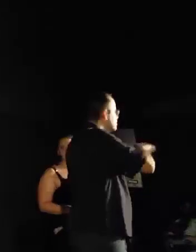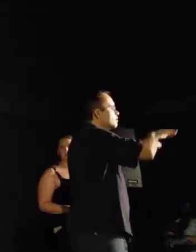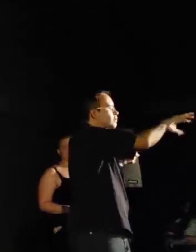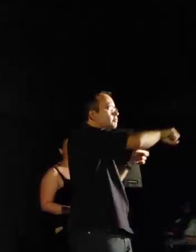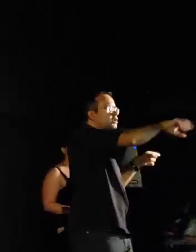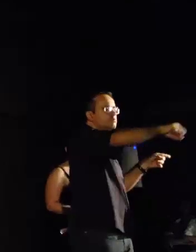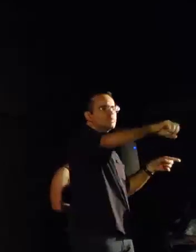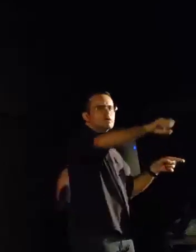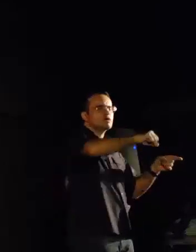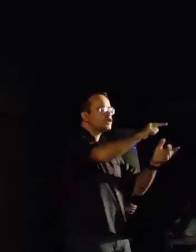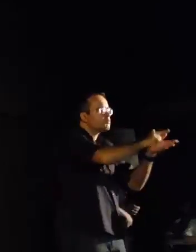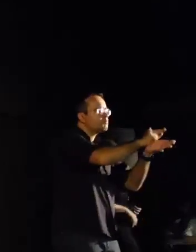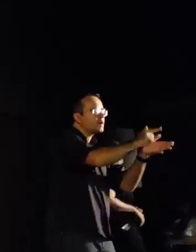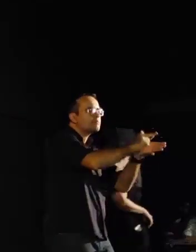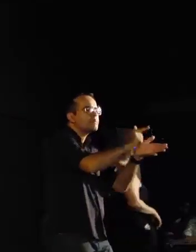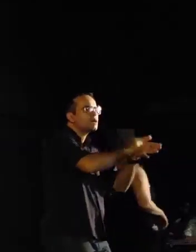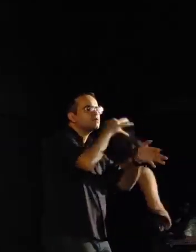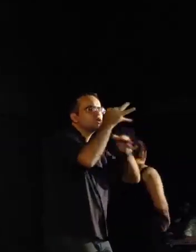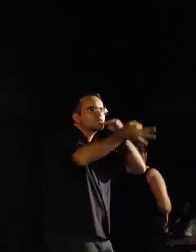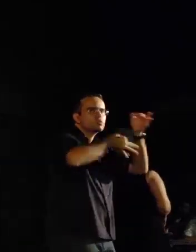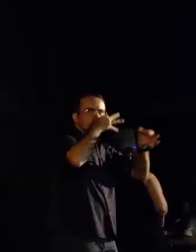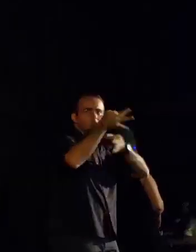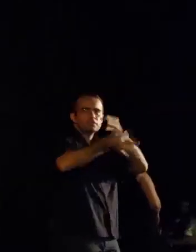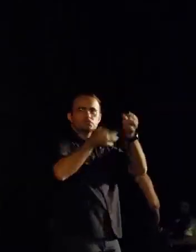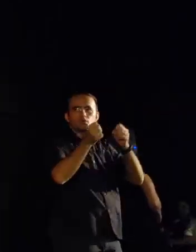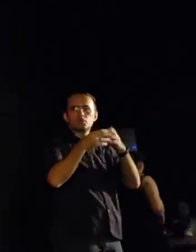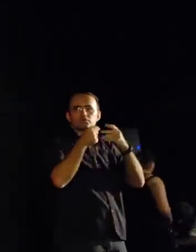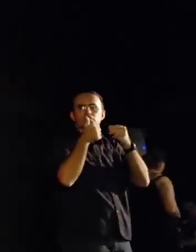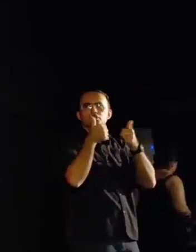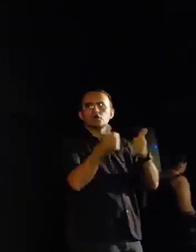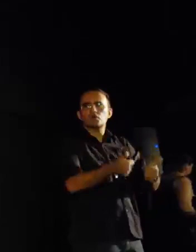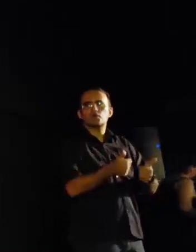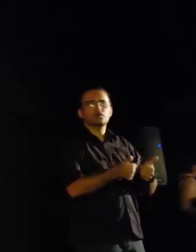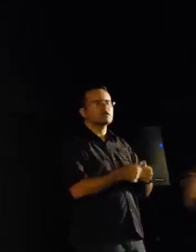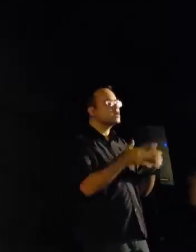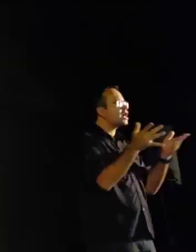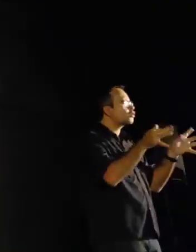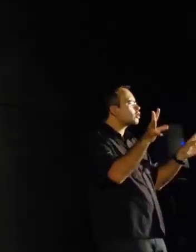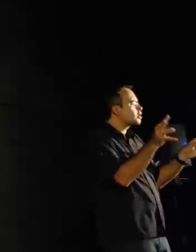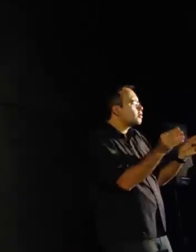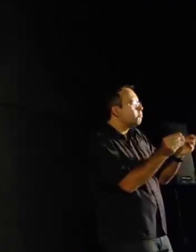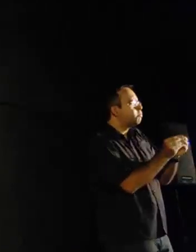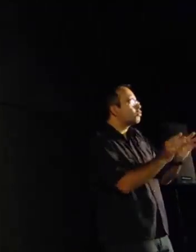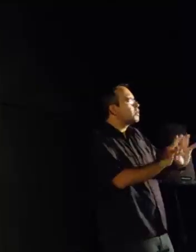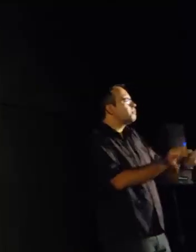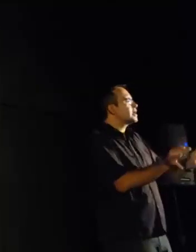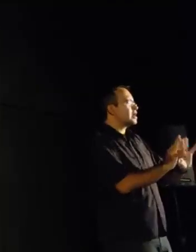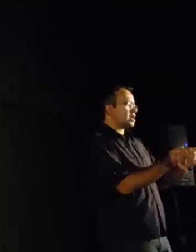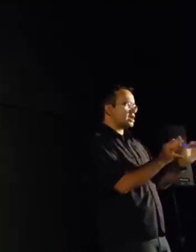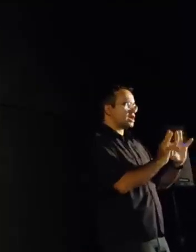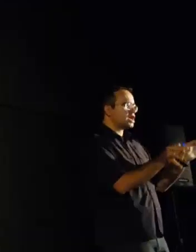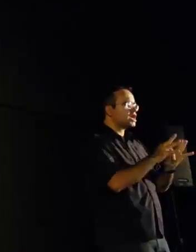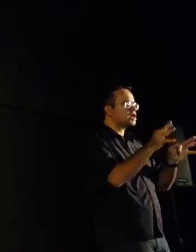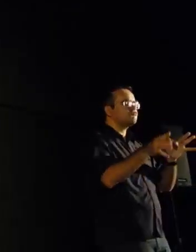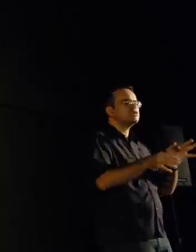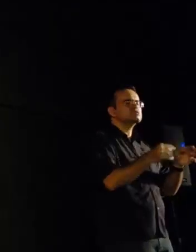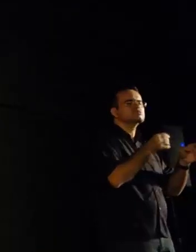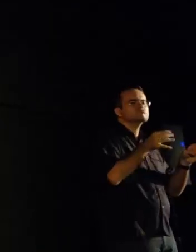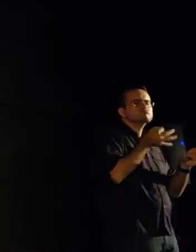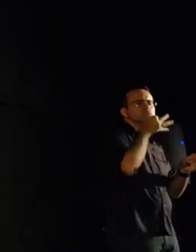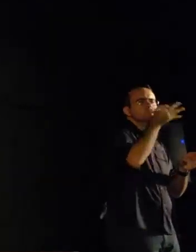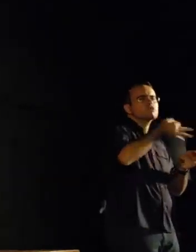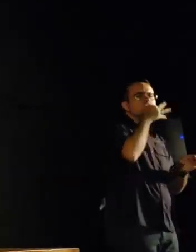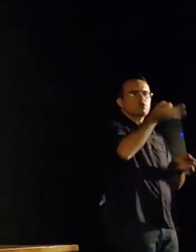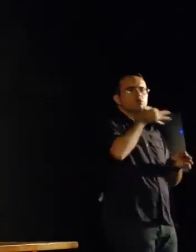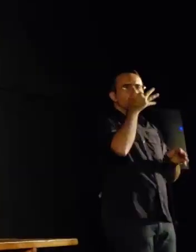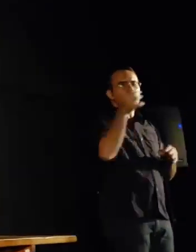aqui com os papéis. Eu vou só fazer alguns breves comentários aqui nesse meu papel